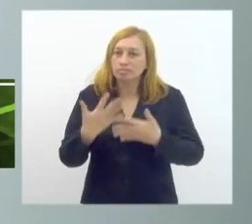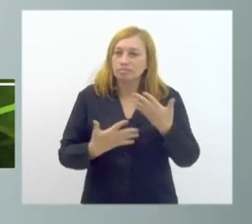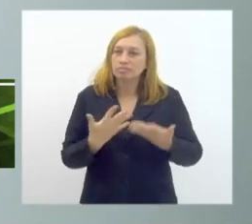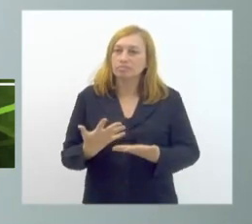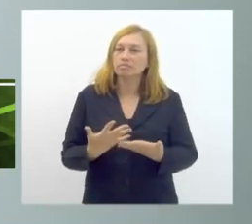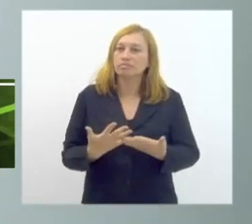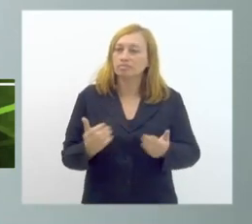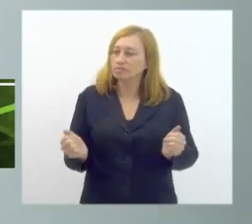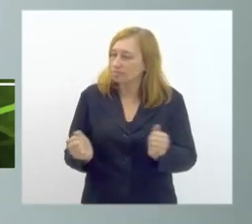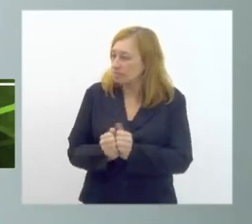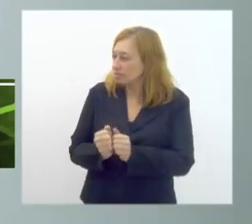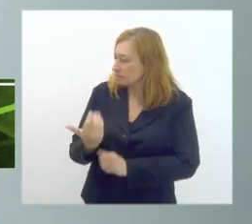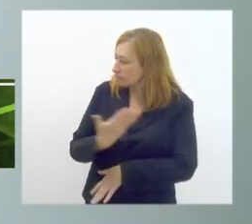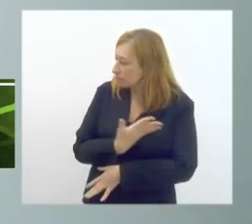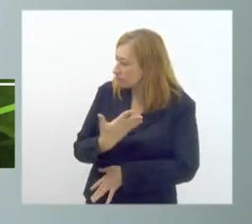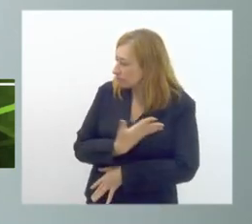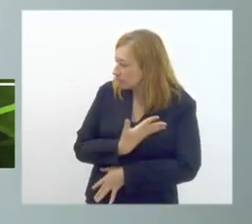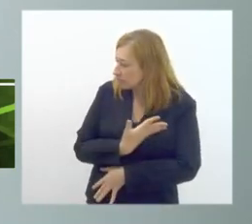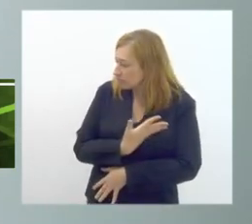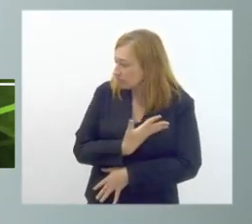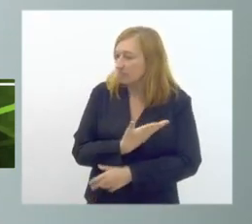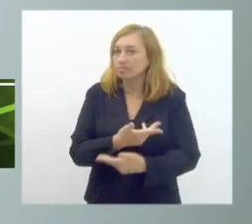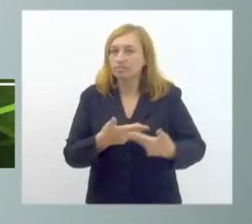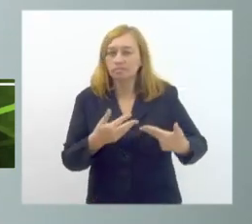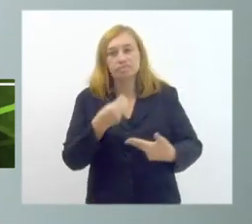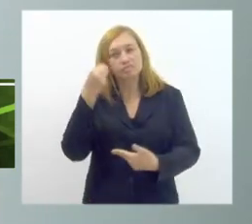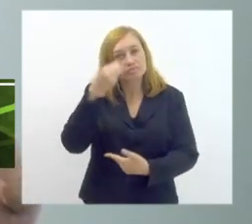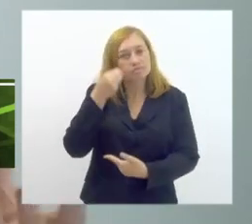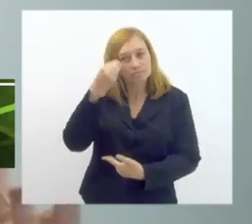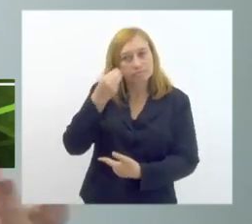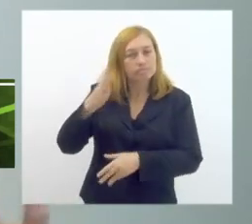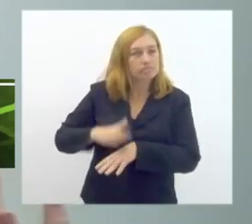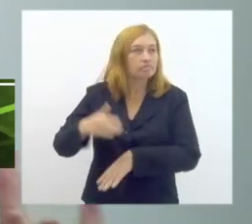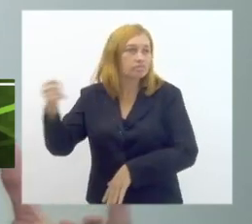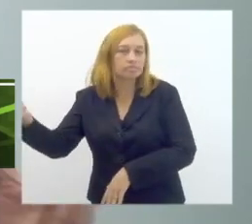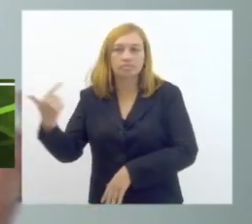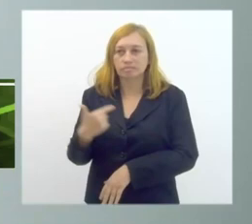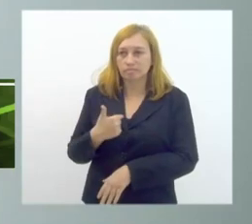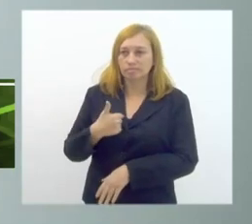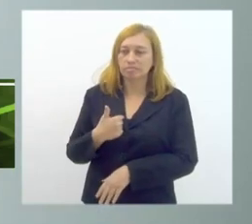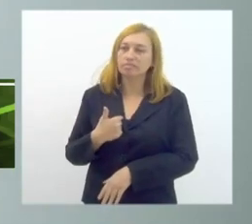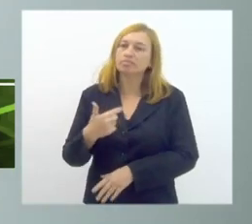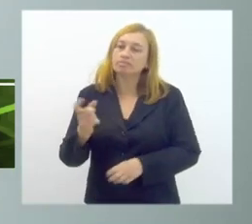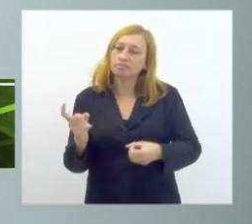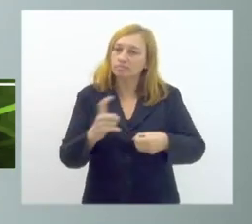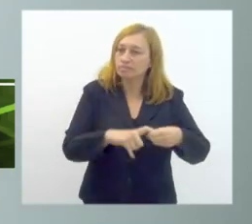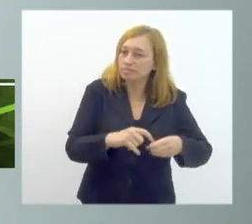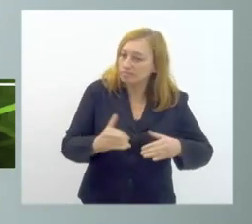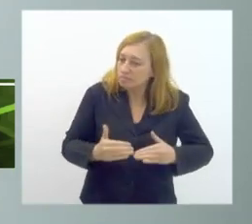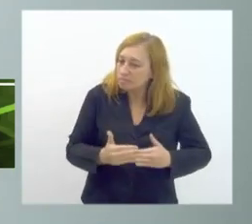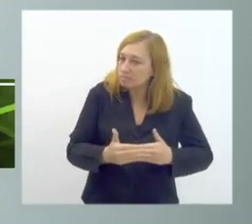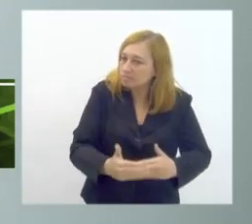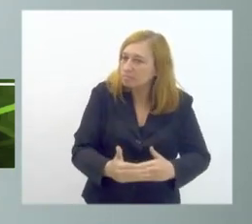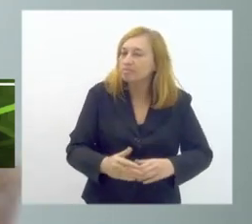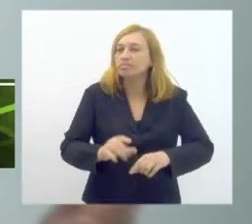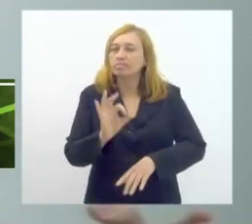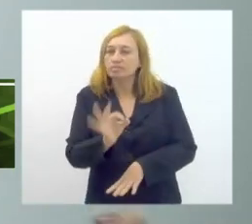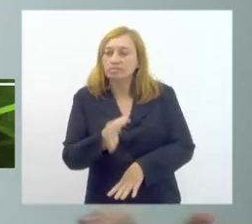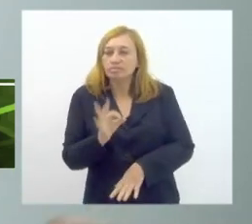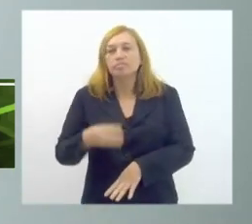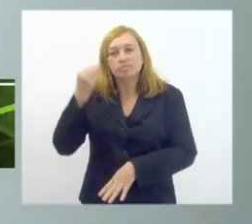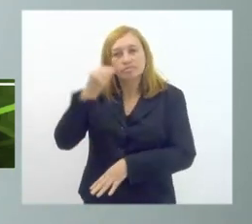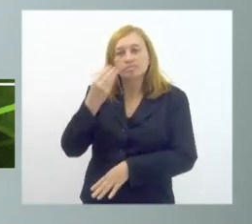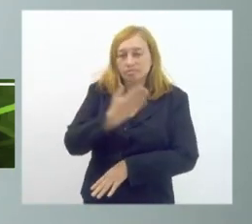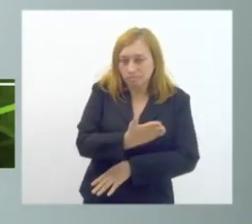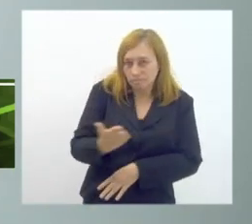entre colegas e muito experientes, com mais experiência que eu. O nosso consórcio está engateando, mas eu tenho certeza que, com a experiência